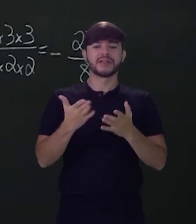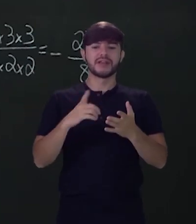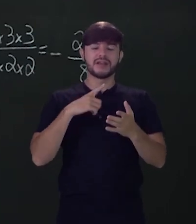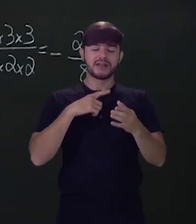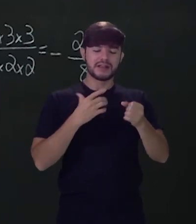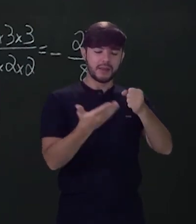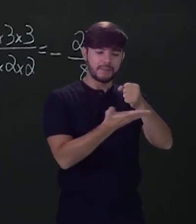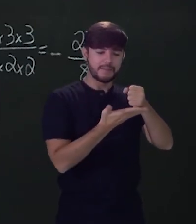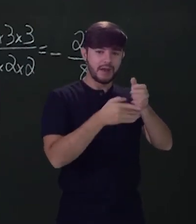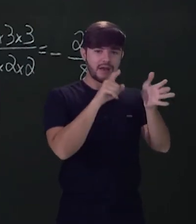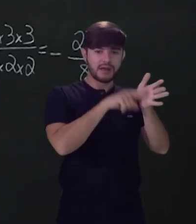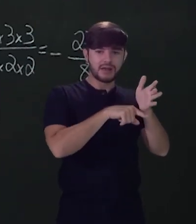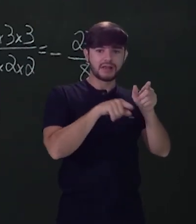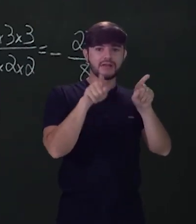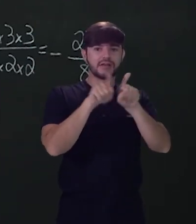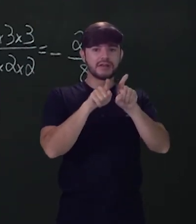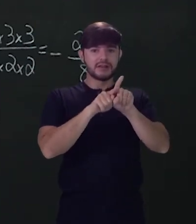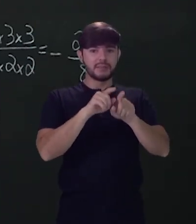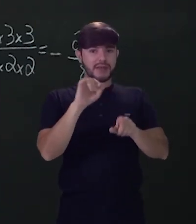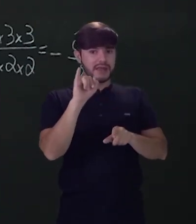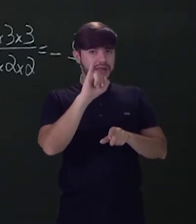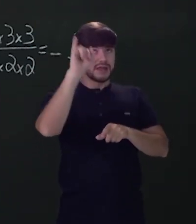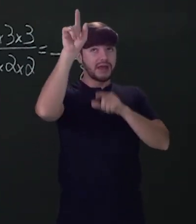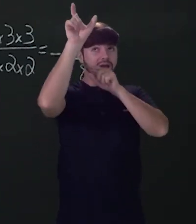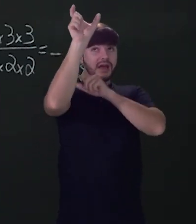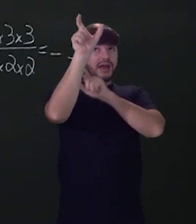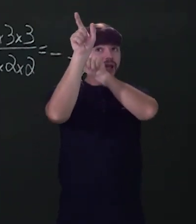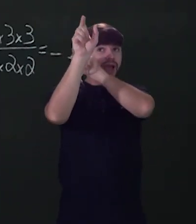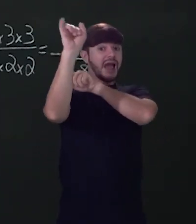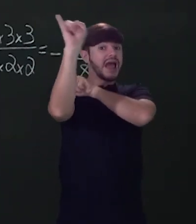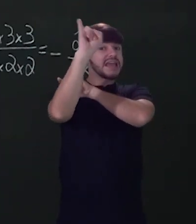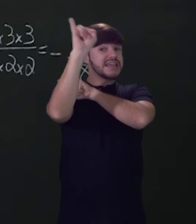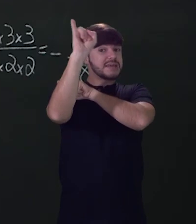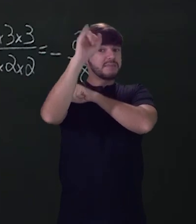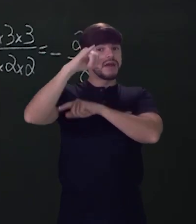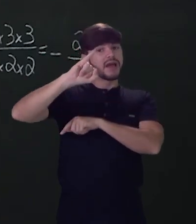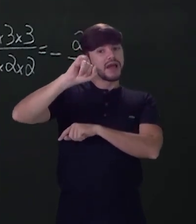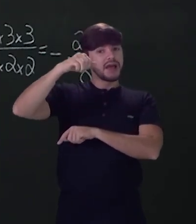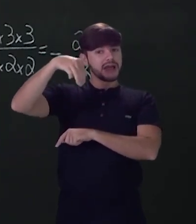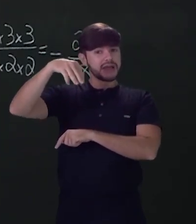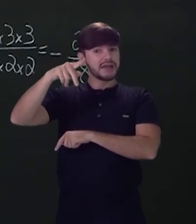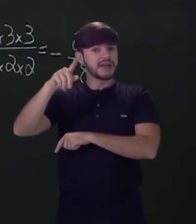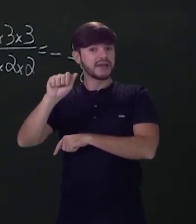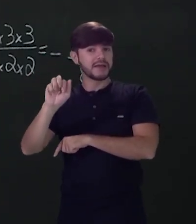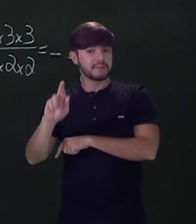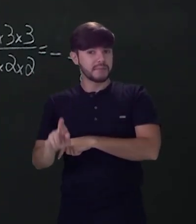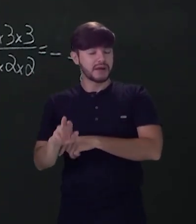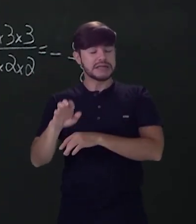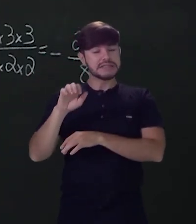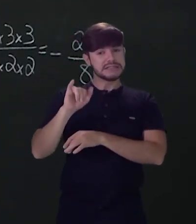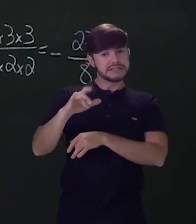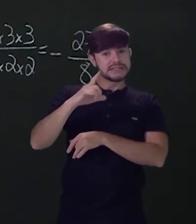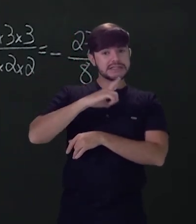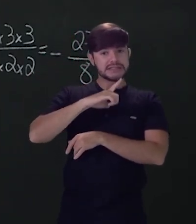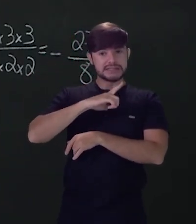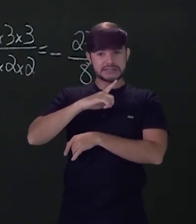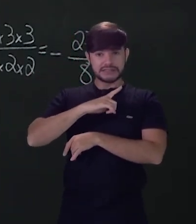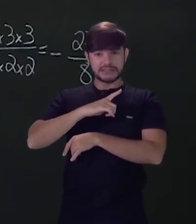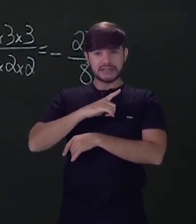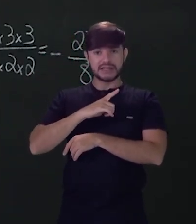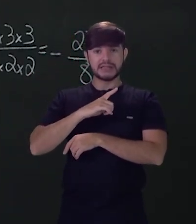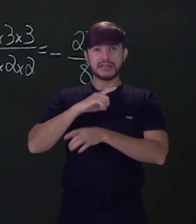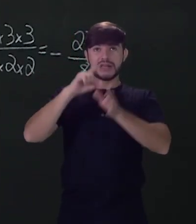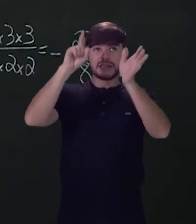base negativa com expoente ímpar. E a regrinha da potência sempre me diz que, ao termos expoente ímpar com